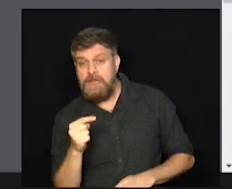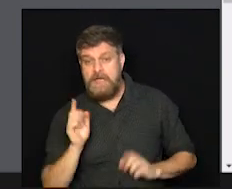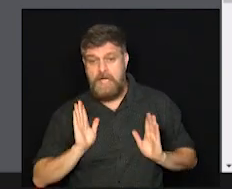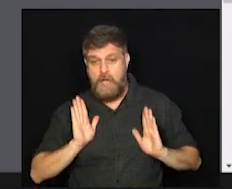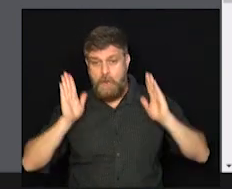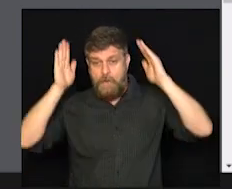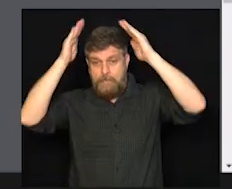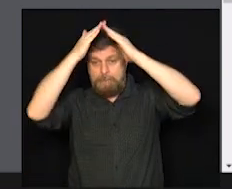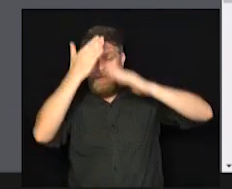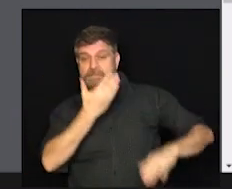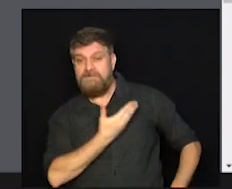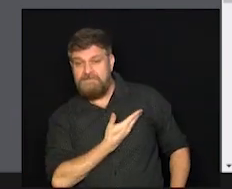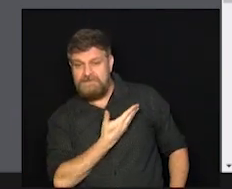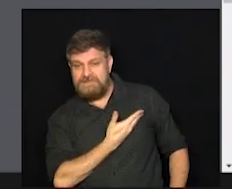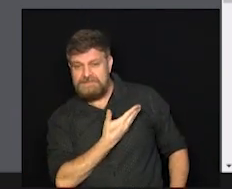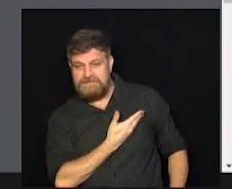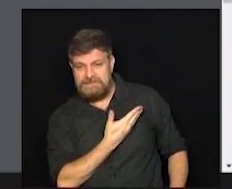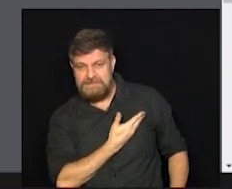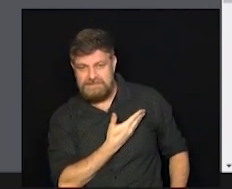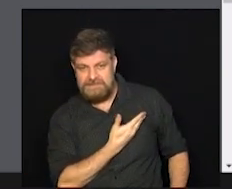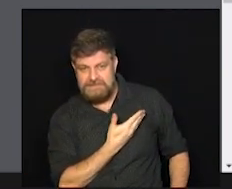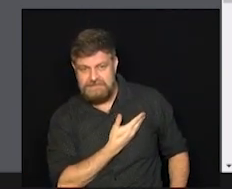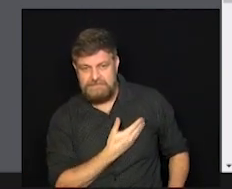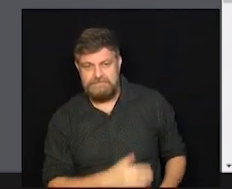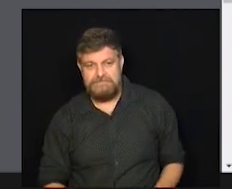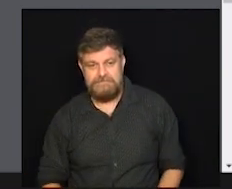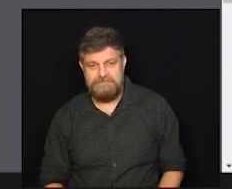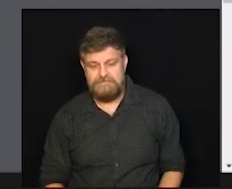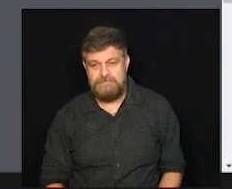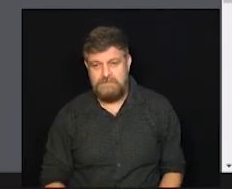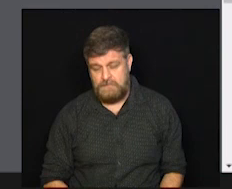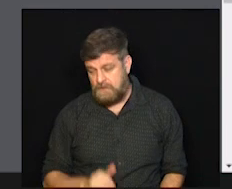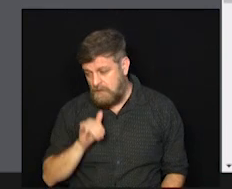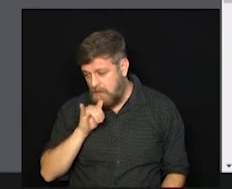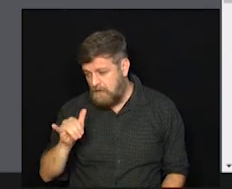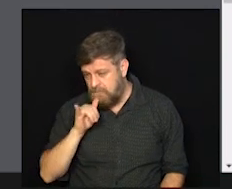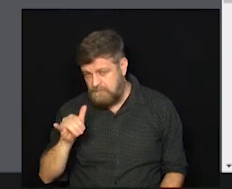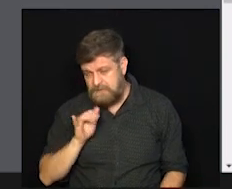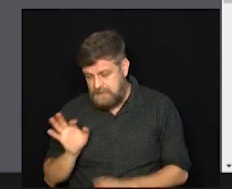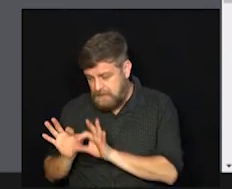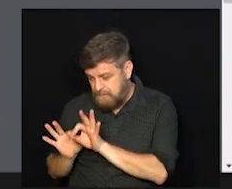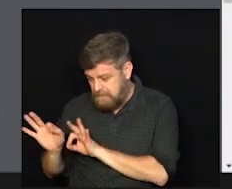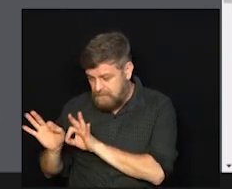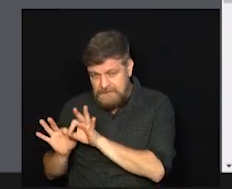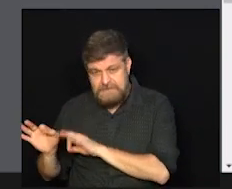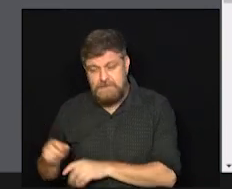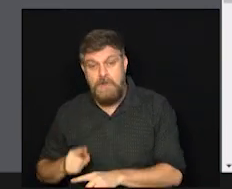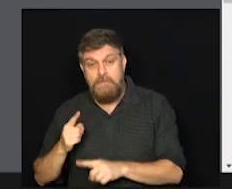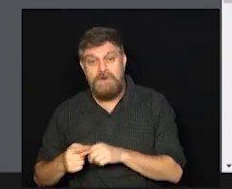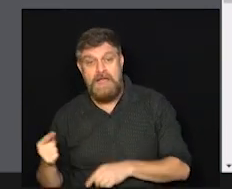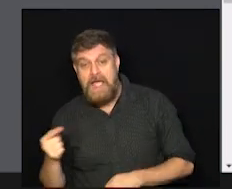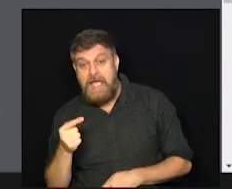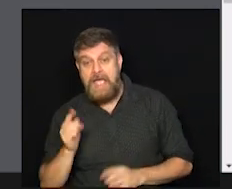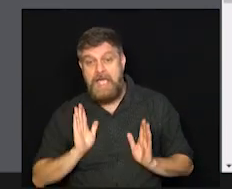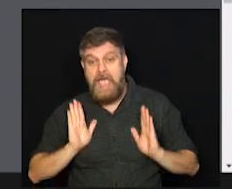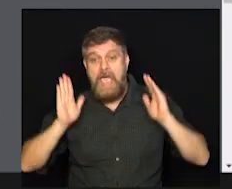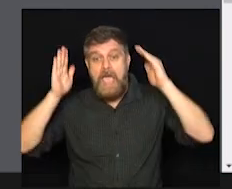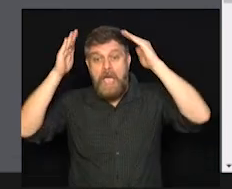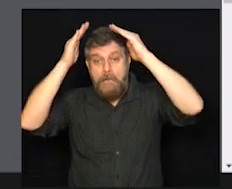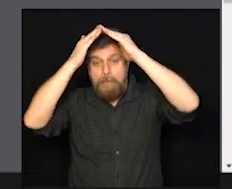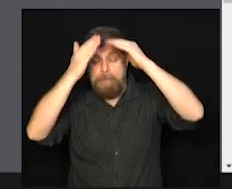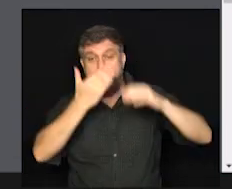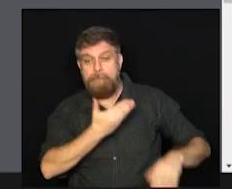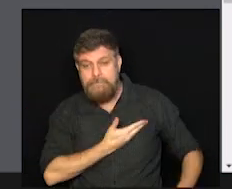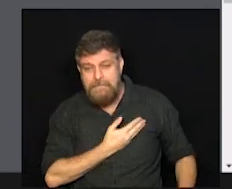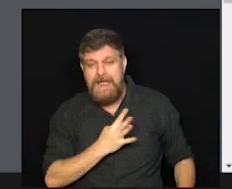Xará brilhantemente colocou a foto do Papa Francisco, como eu citei na preparação, porque é um Papa que conhece as periferias.